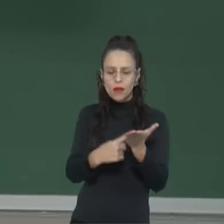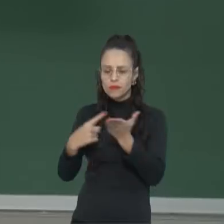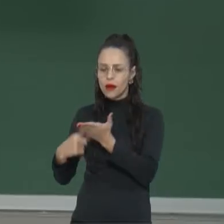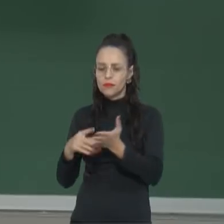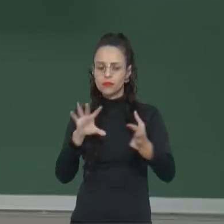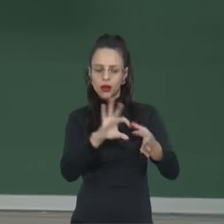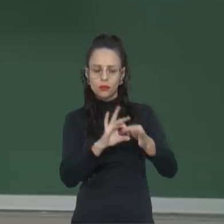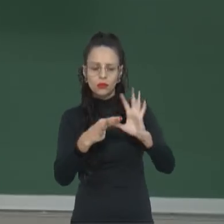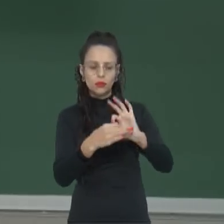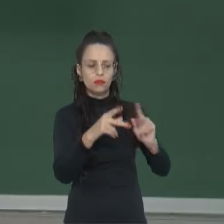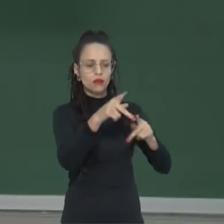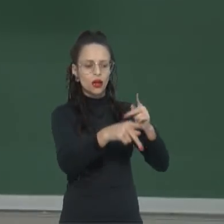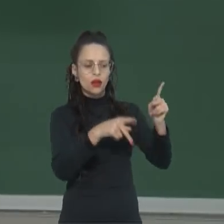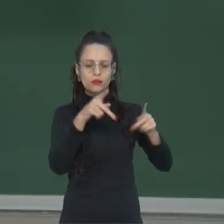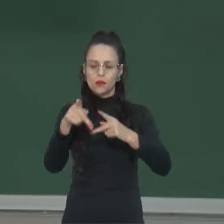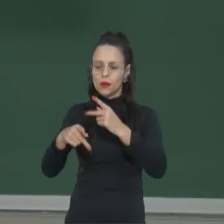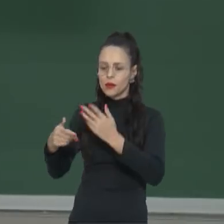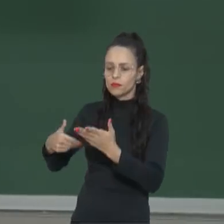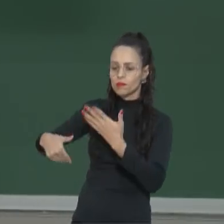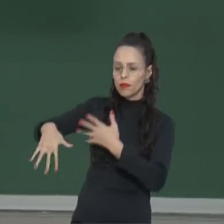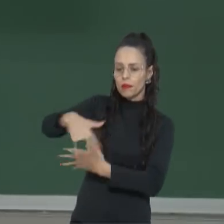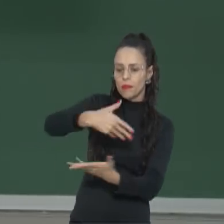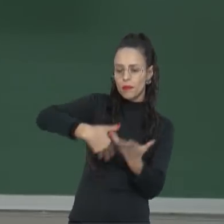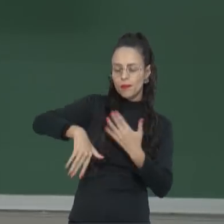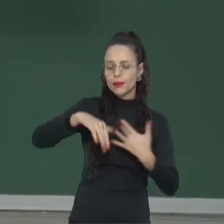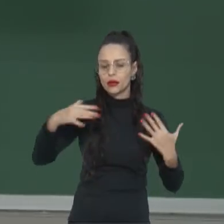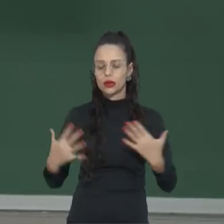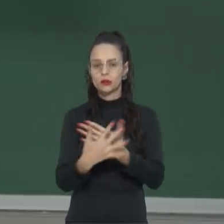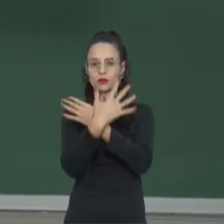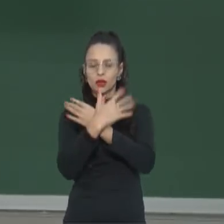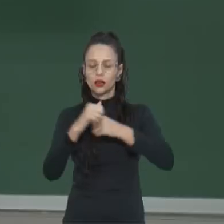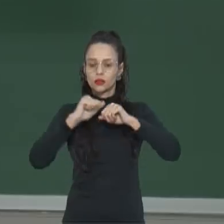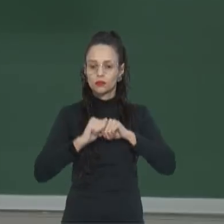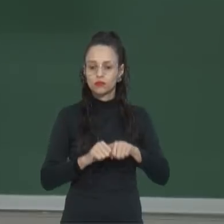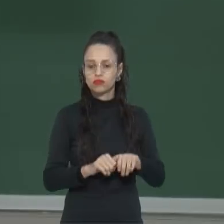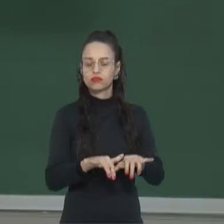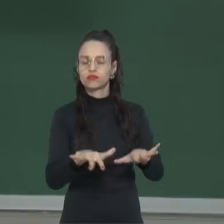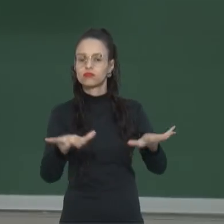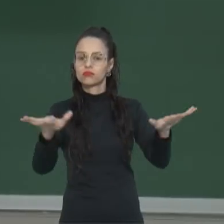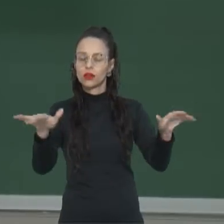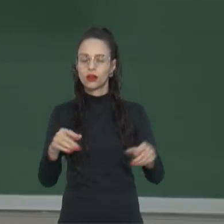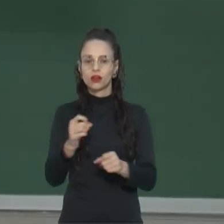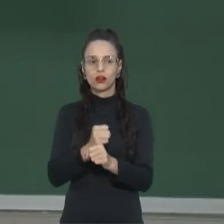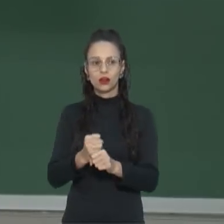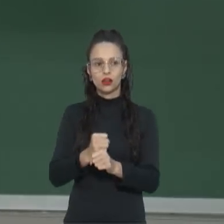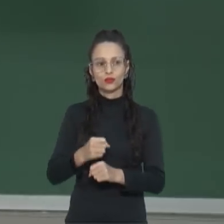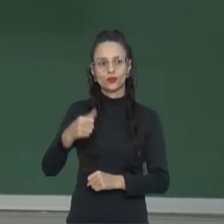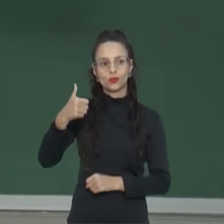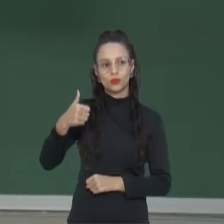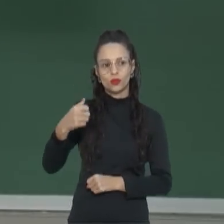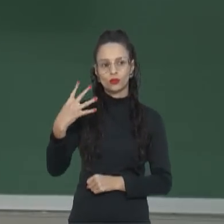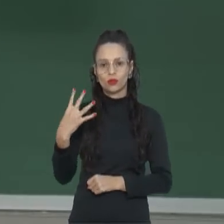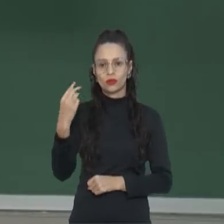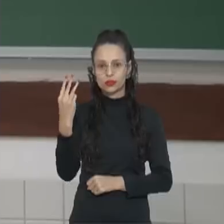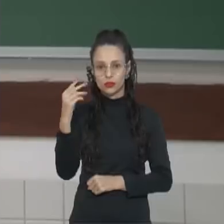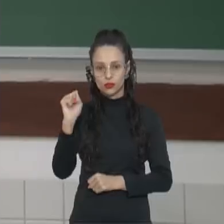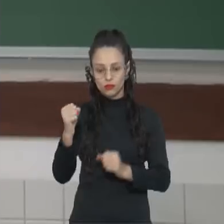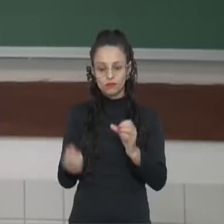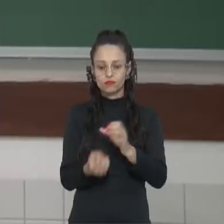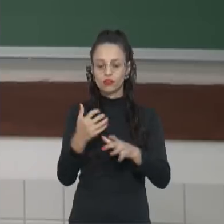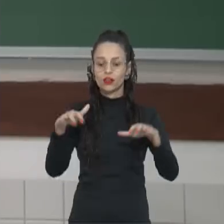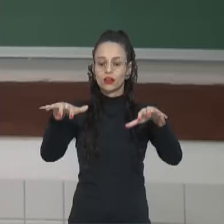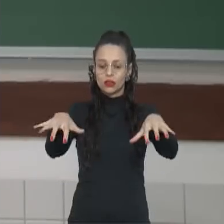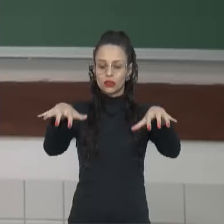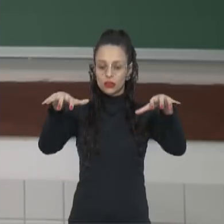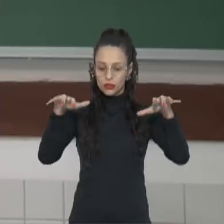com povos de regiões, os incas expandiram seus domínios e em 1438 fundaram um império. Novamente, professor, esse